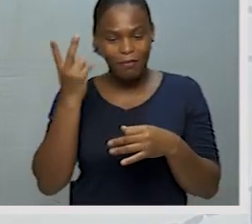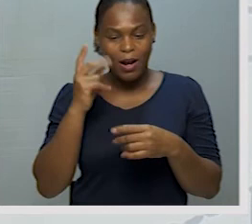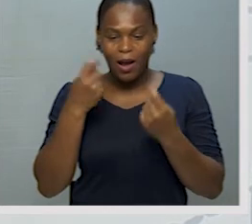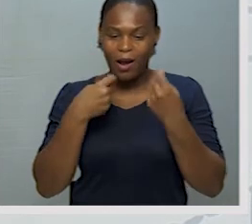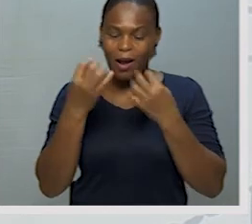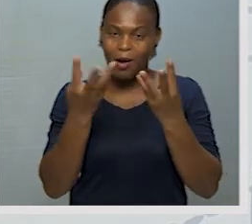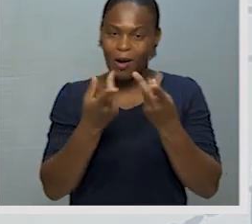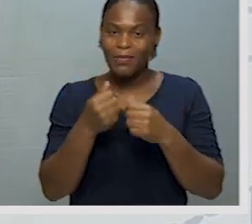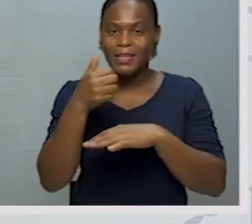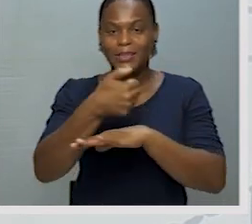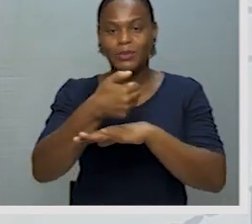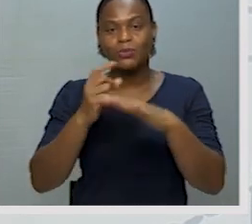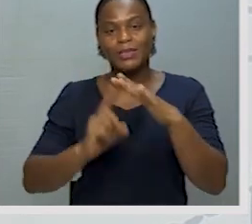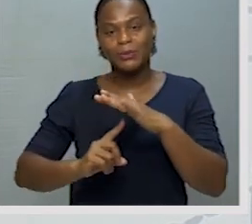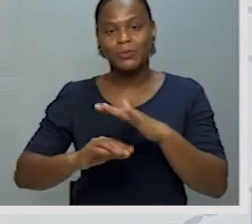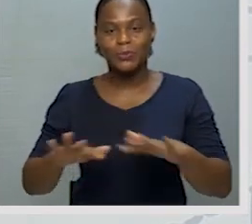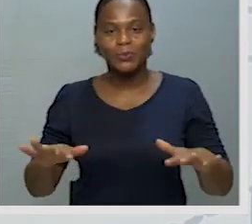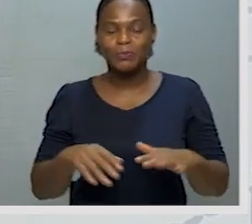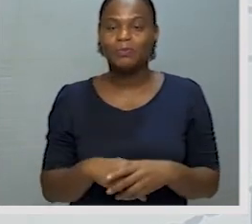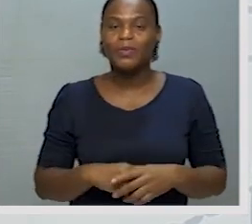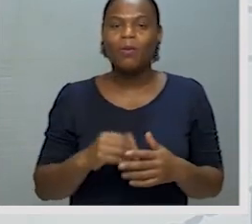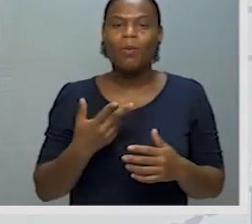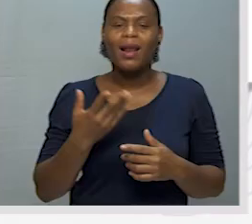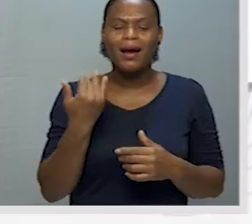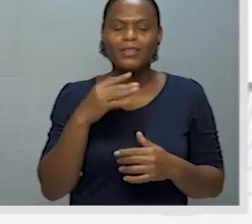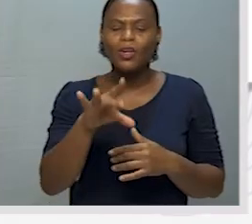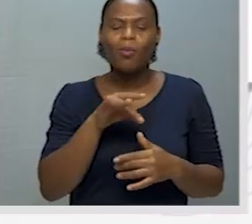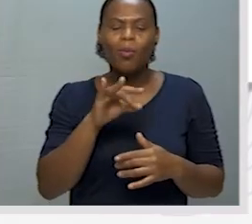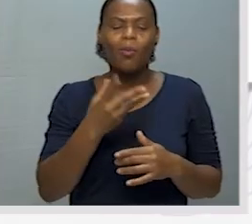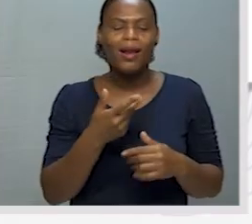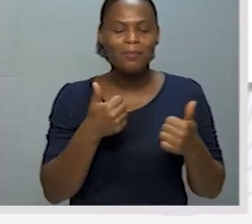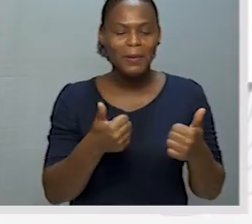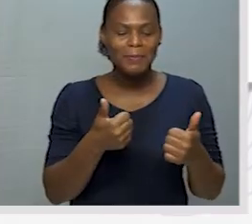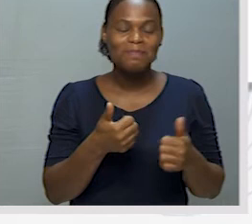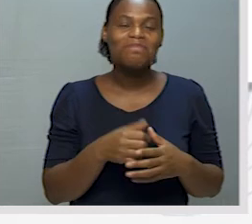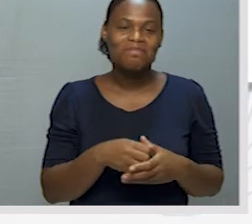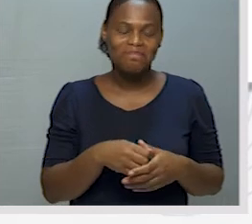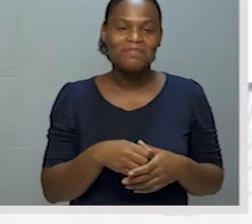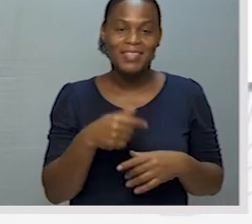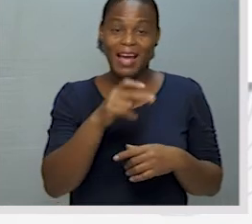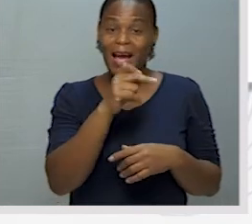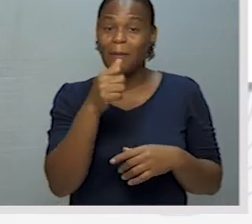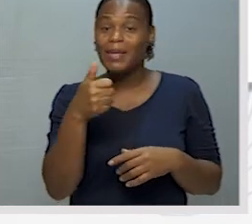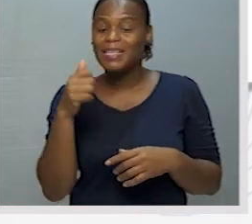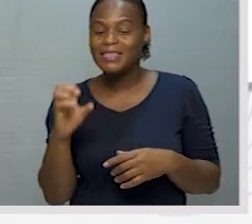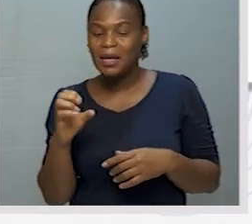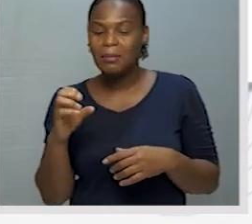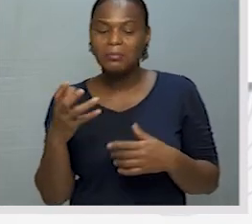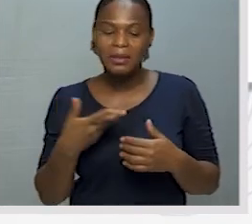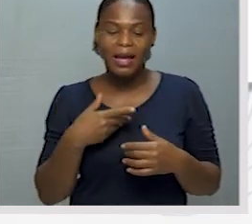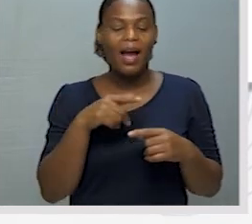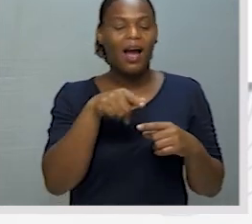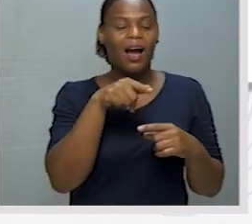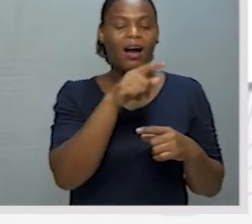da nossa expressão, 5/6. Então, qual era a opção que estava correta? Tínhamos já a B e C, então era a